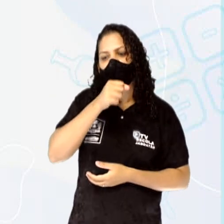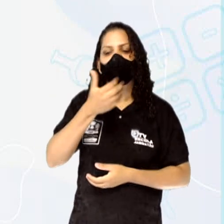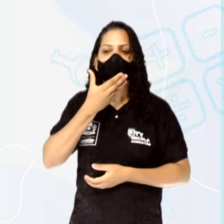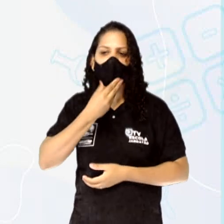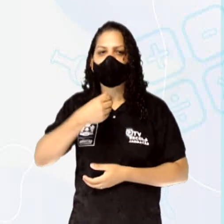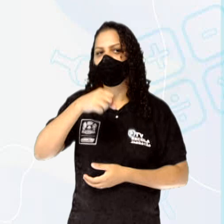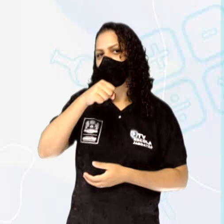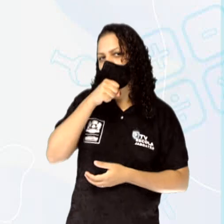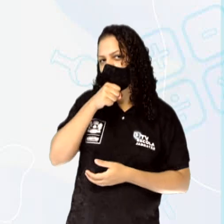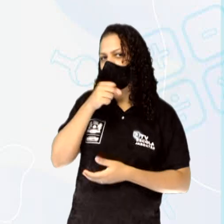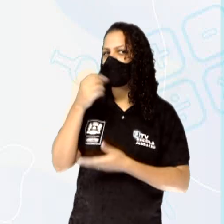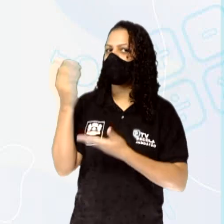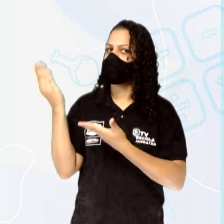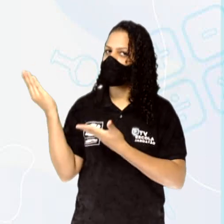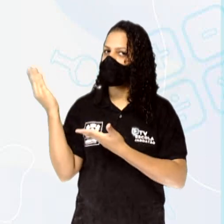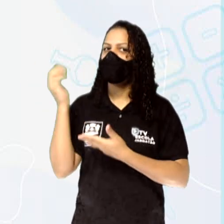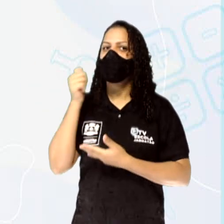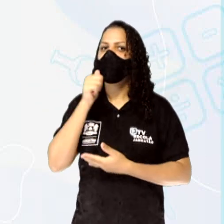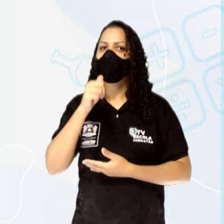grandparents,